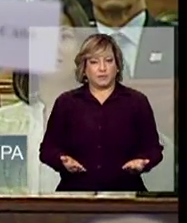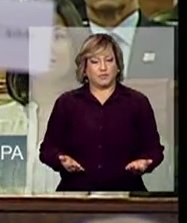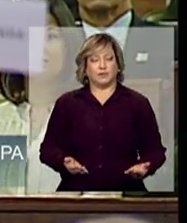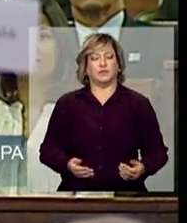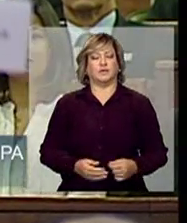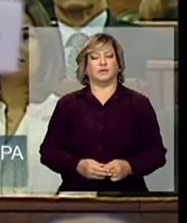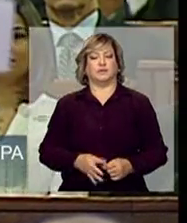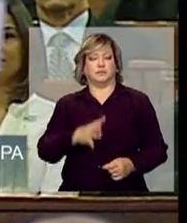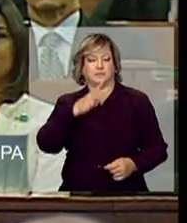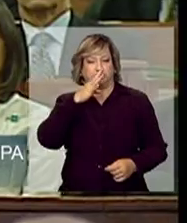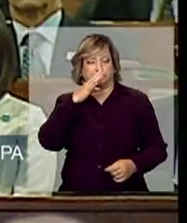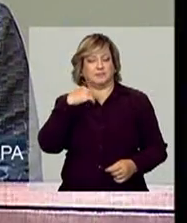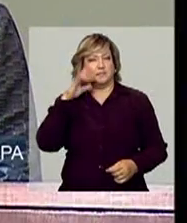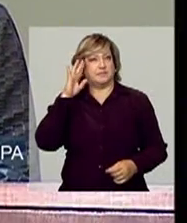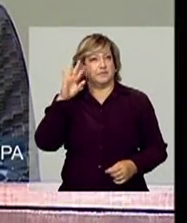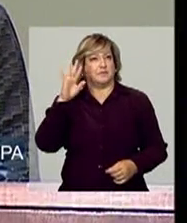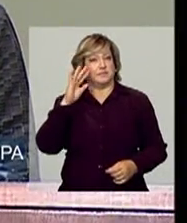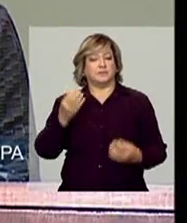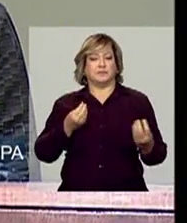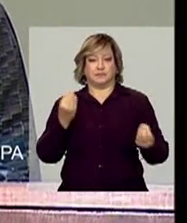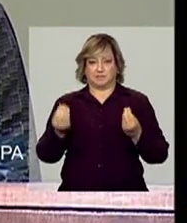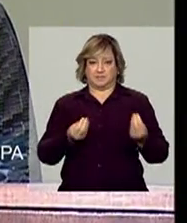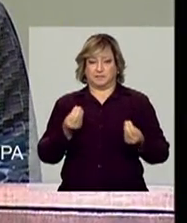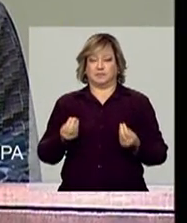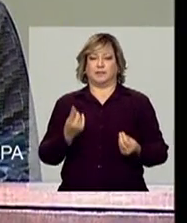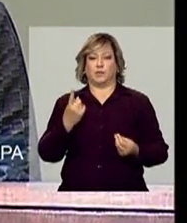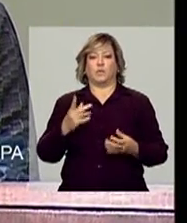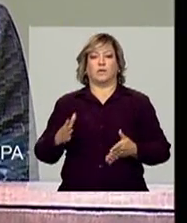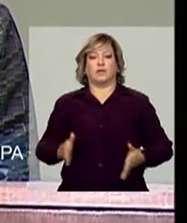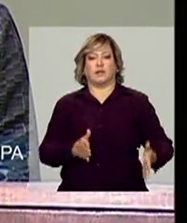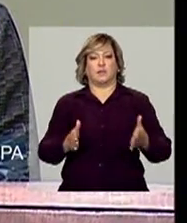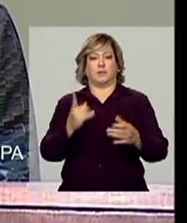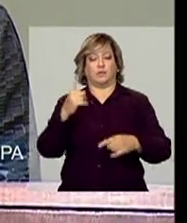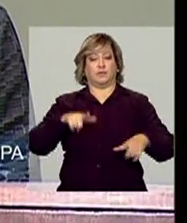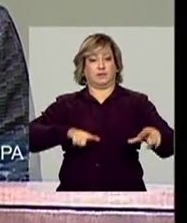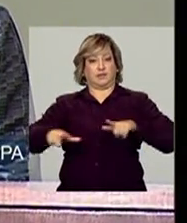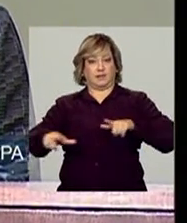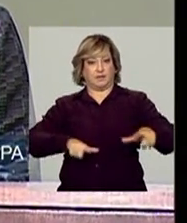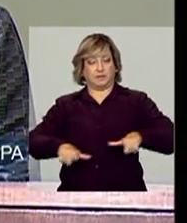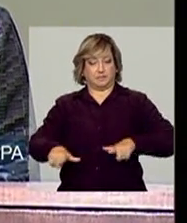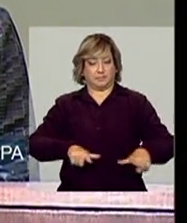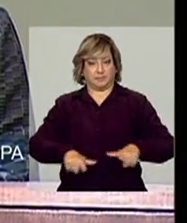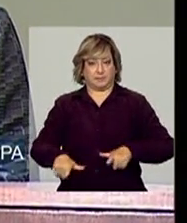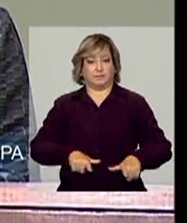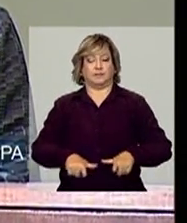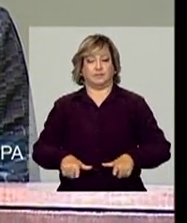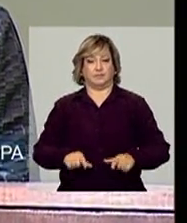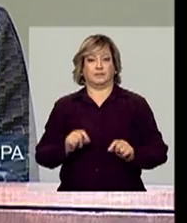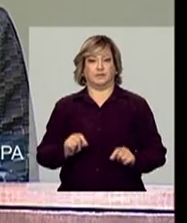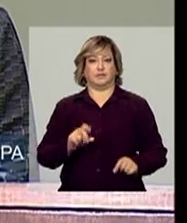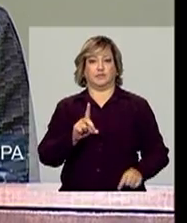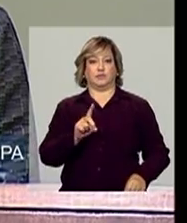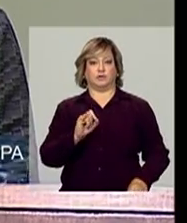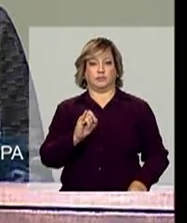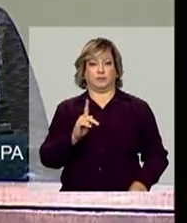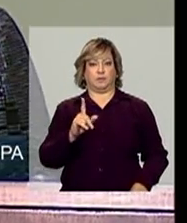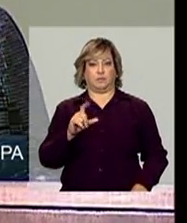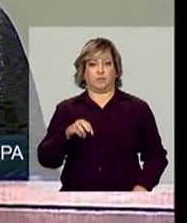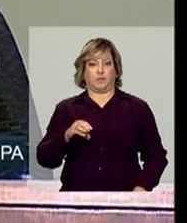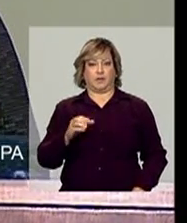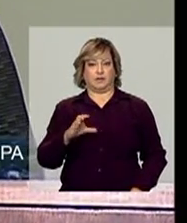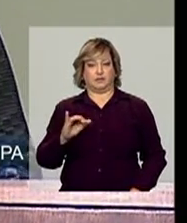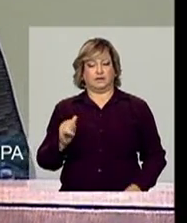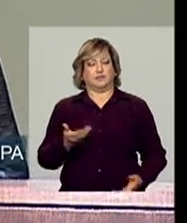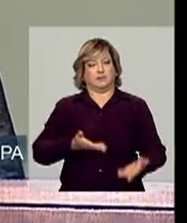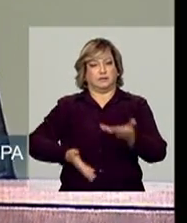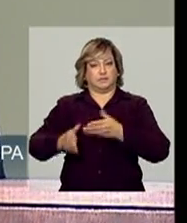essa introdução a uma carreira e a um caminho, a carreira da democracia, da diplomacia e o caminho